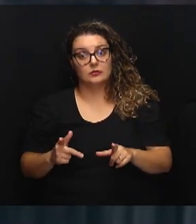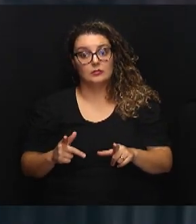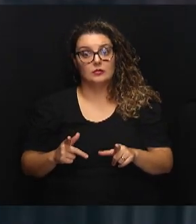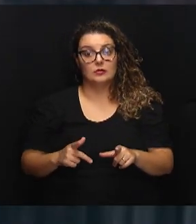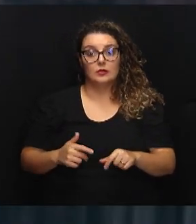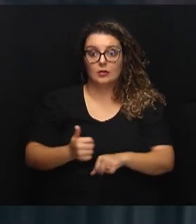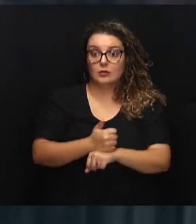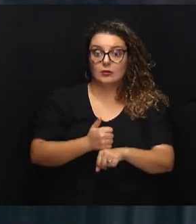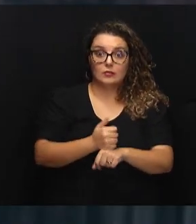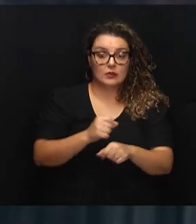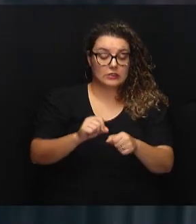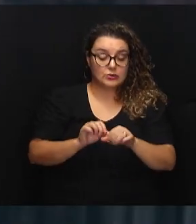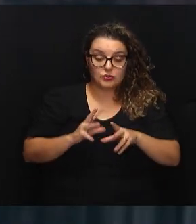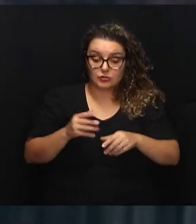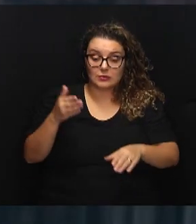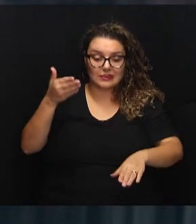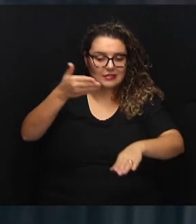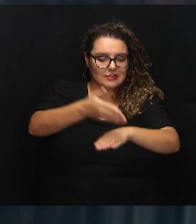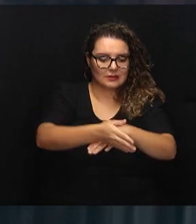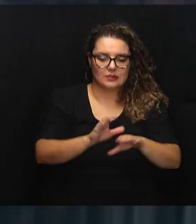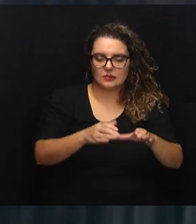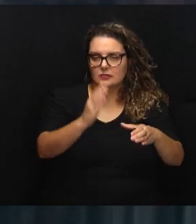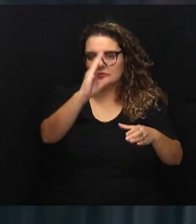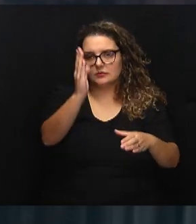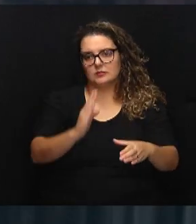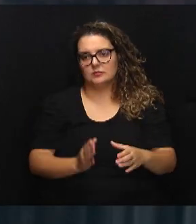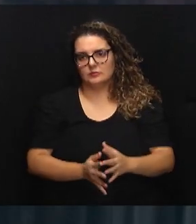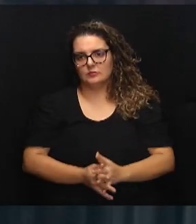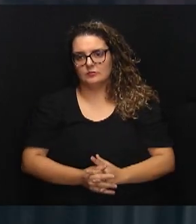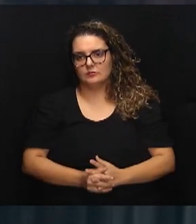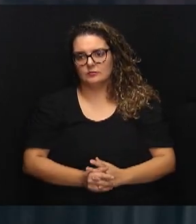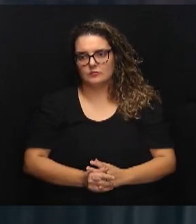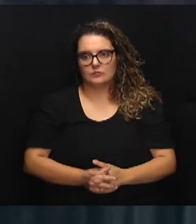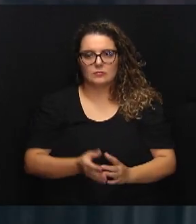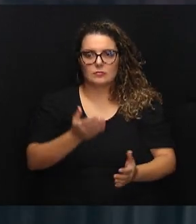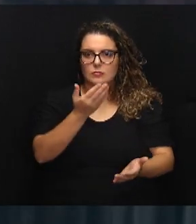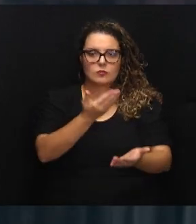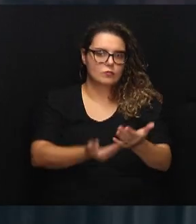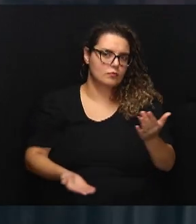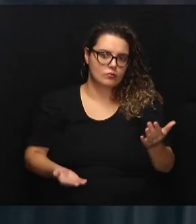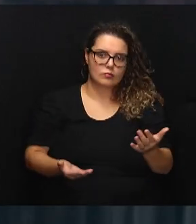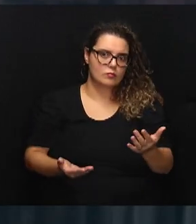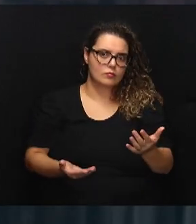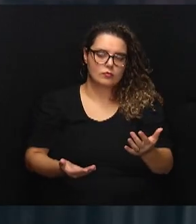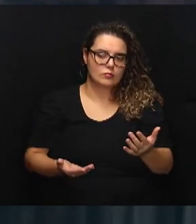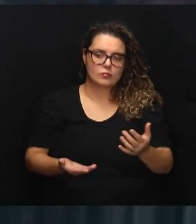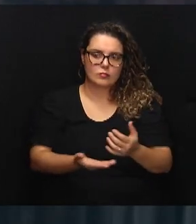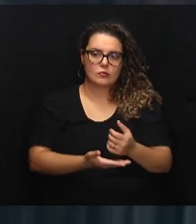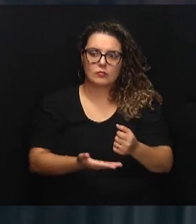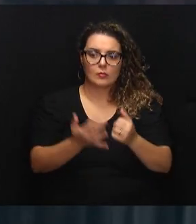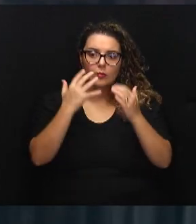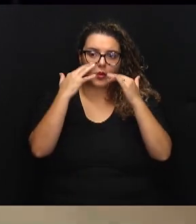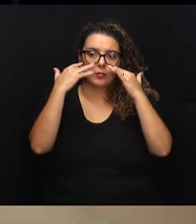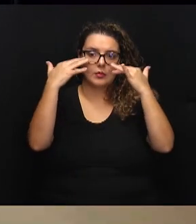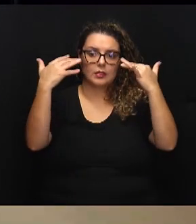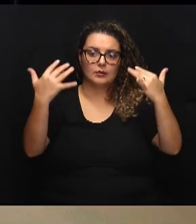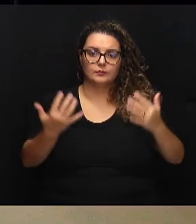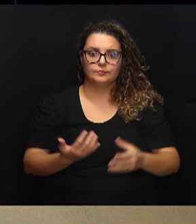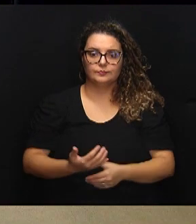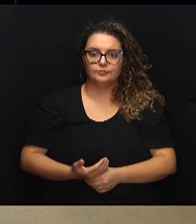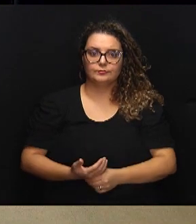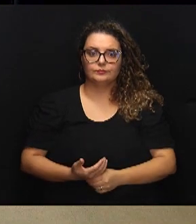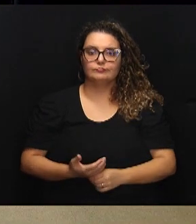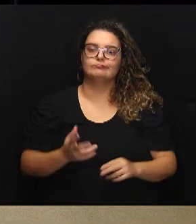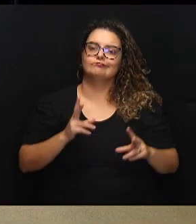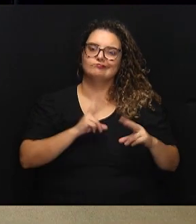tudo para estar na seleção. Perdeu totalmente o brilho. Poxa vida,